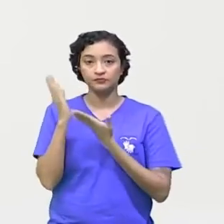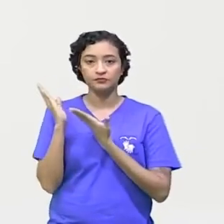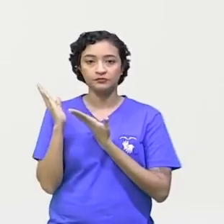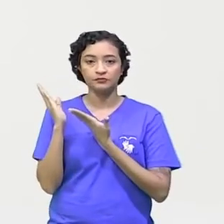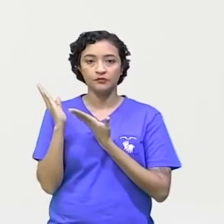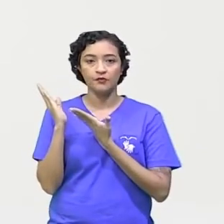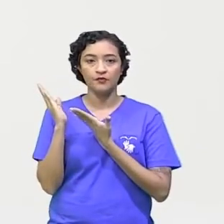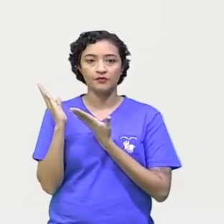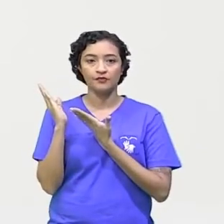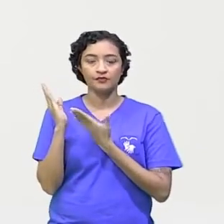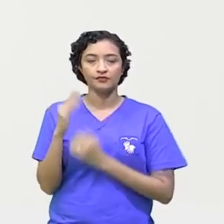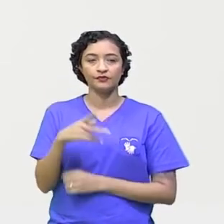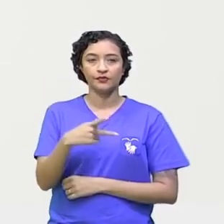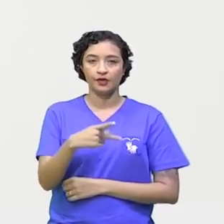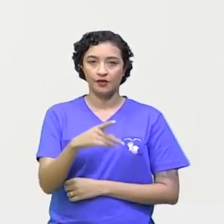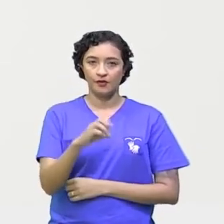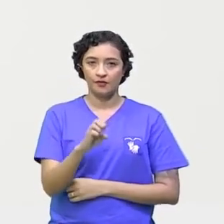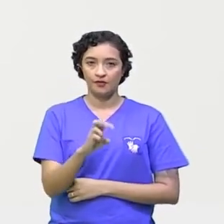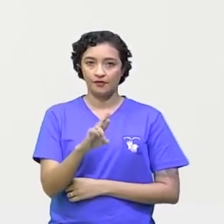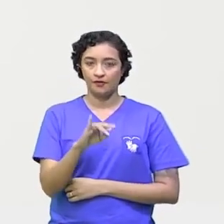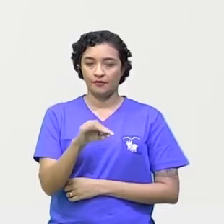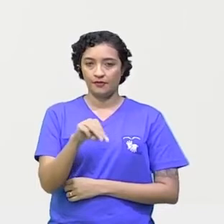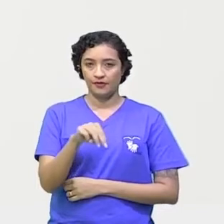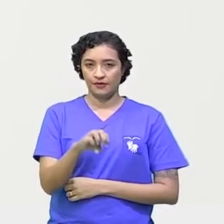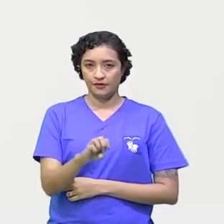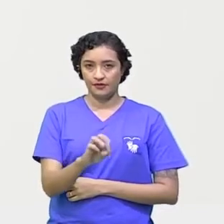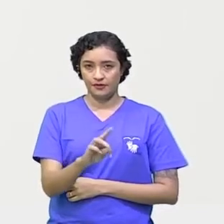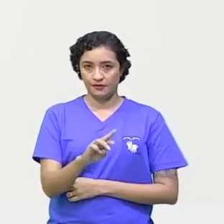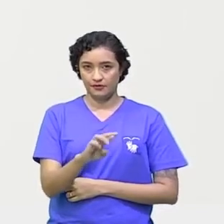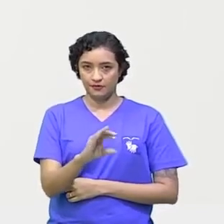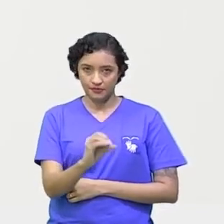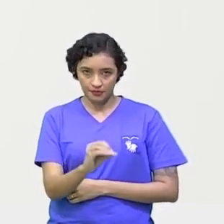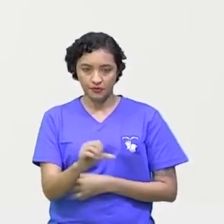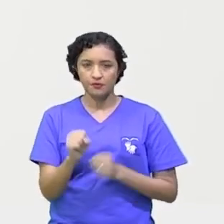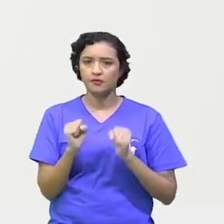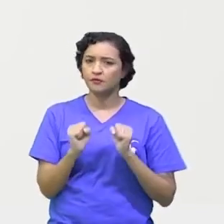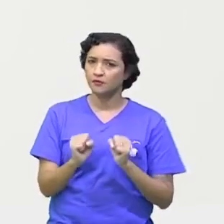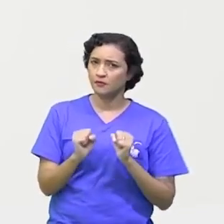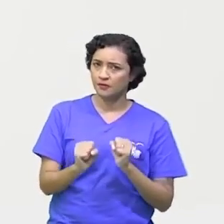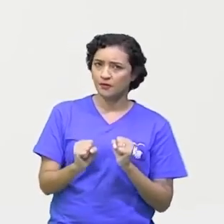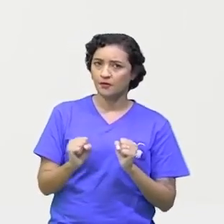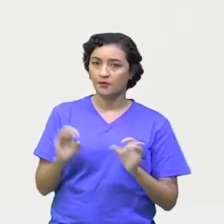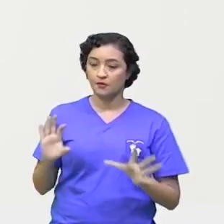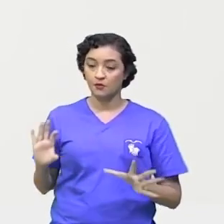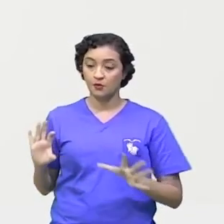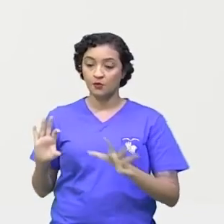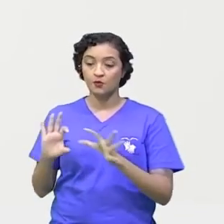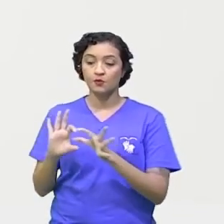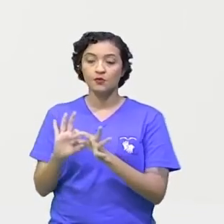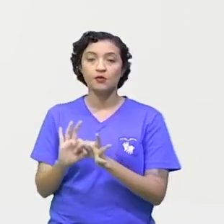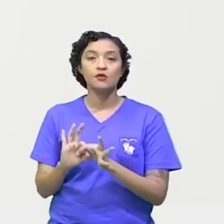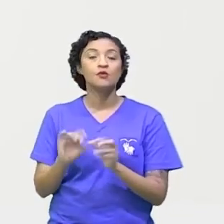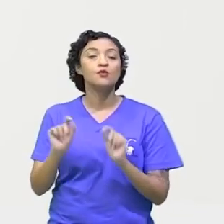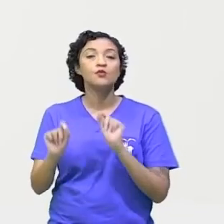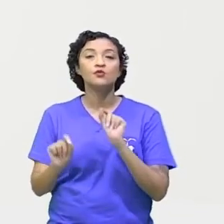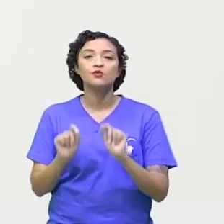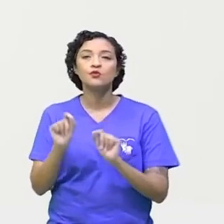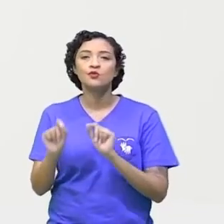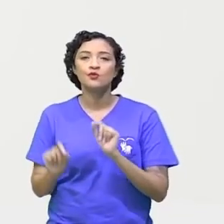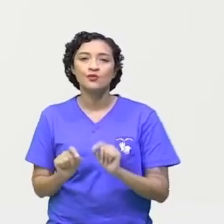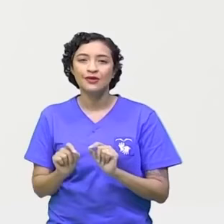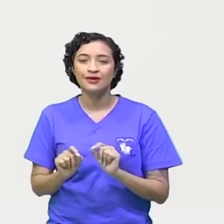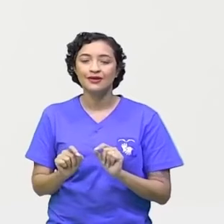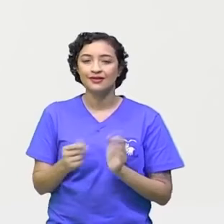O perímetro pode ser obtido através da composição de figuras geométricas. Como assim,